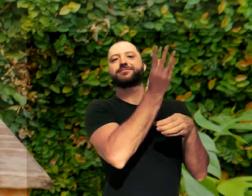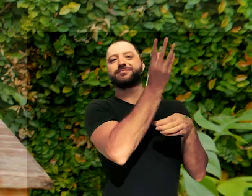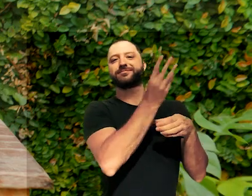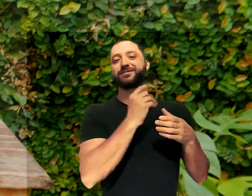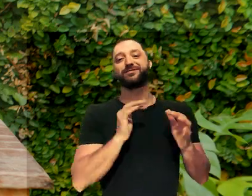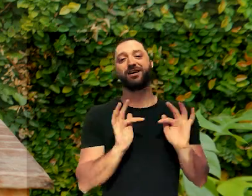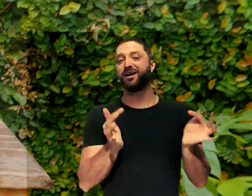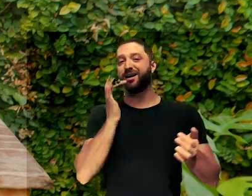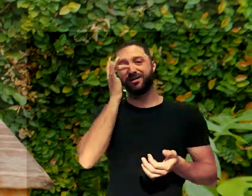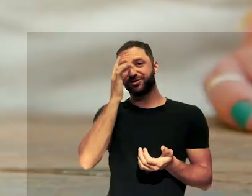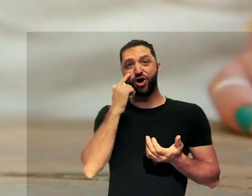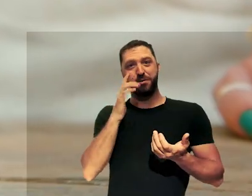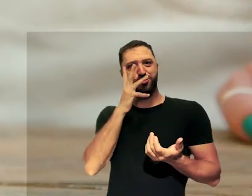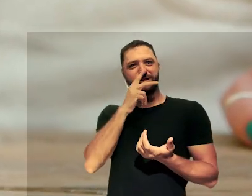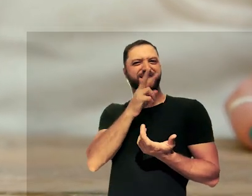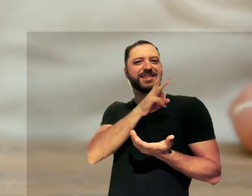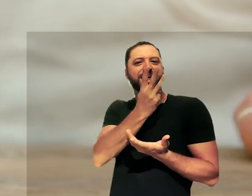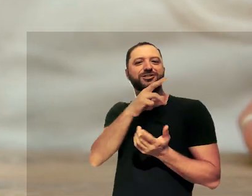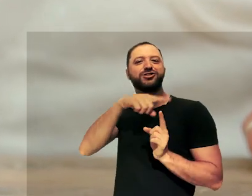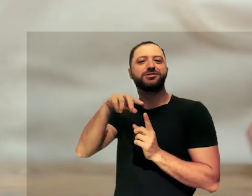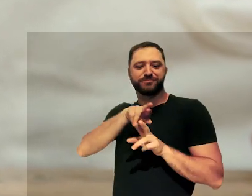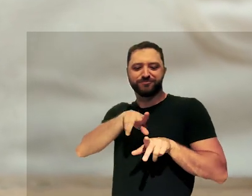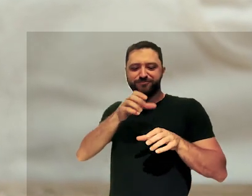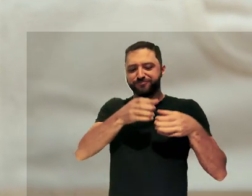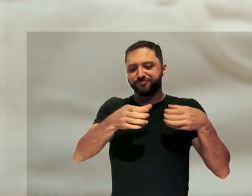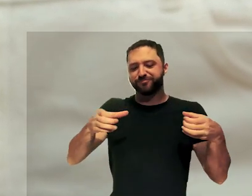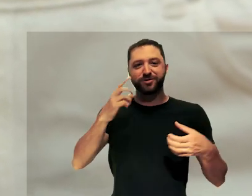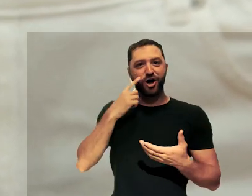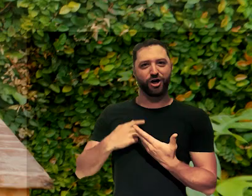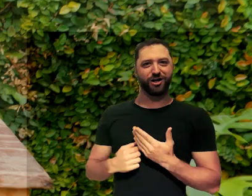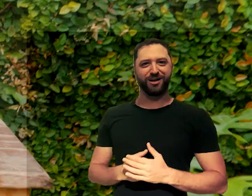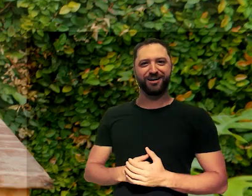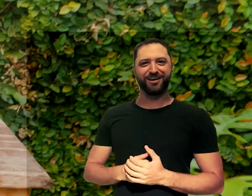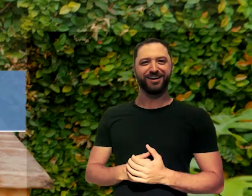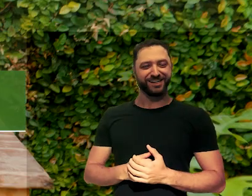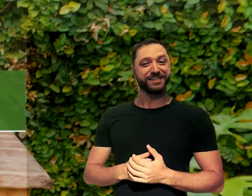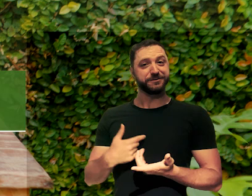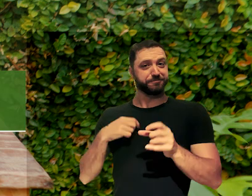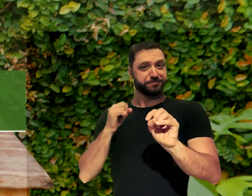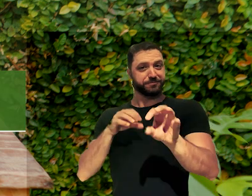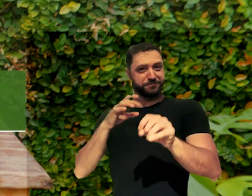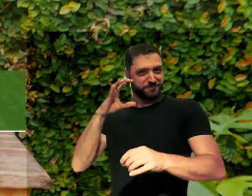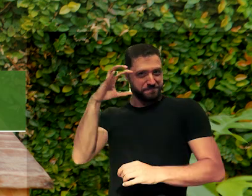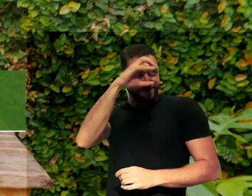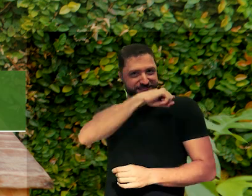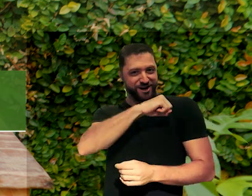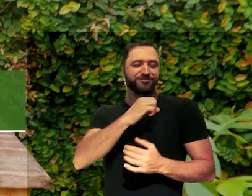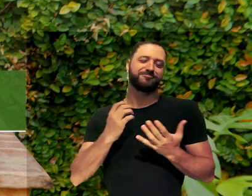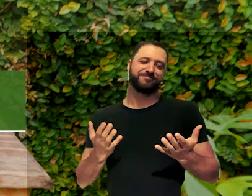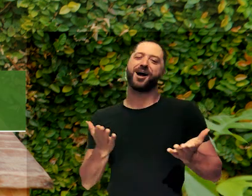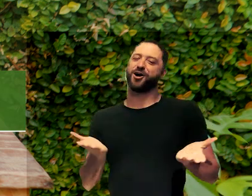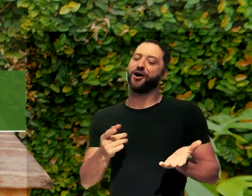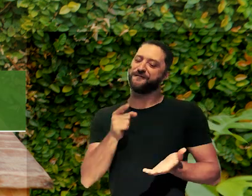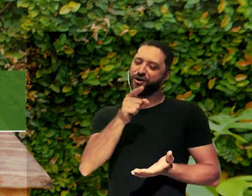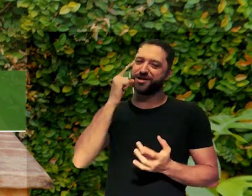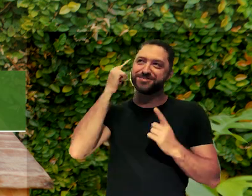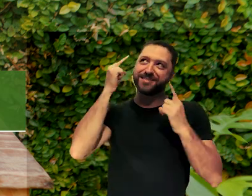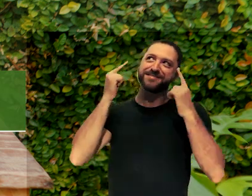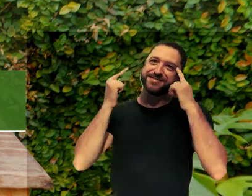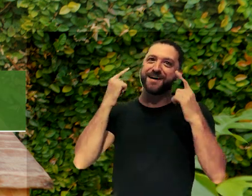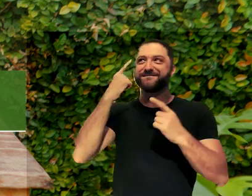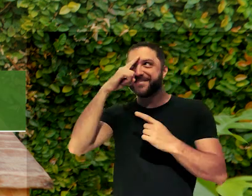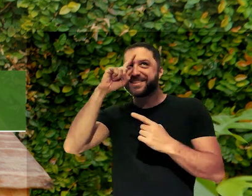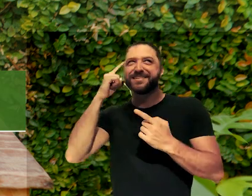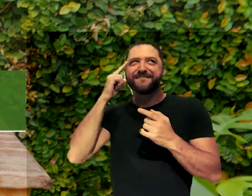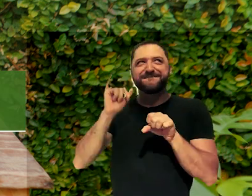e prático. E olha como fica legal fazer uma montagem. Agora que vocês já aprenderam como montar os arranjos, vamos usar da criatividade de cada um de